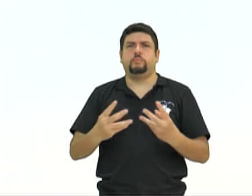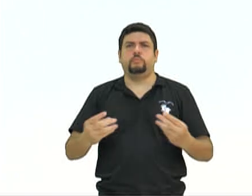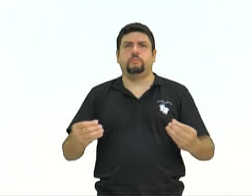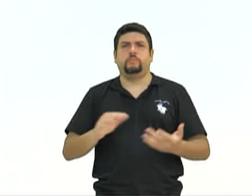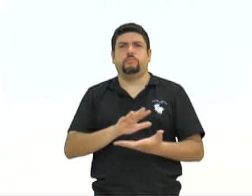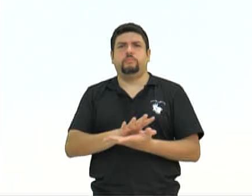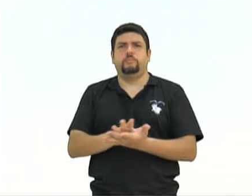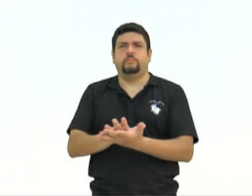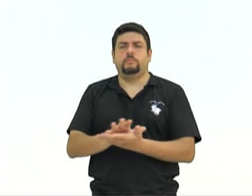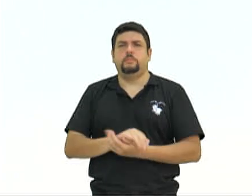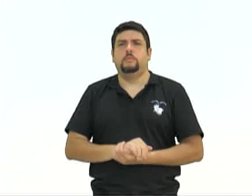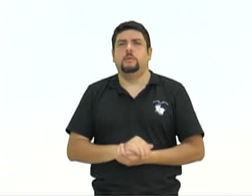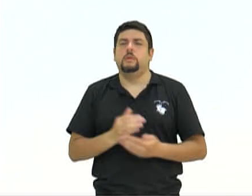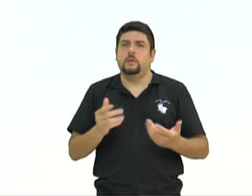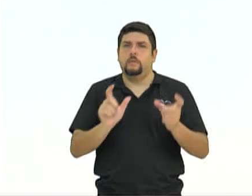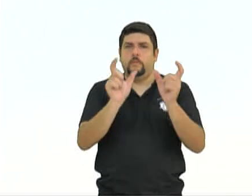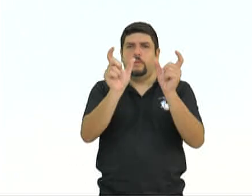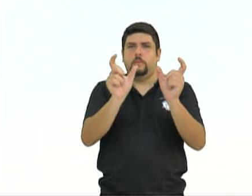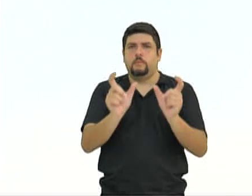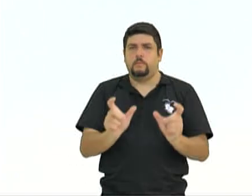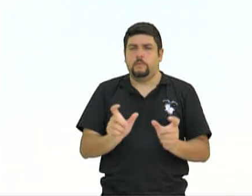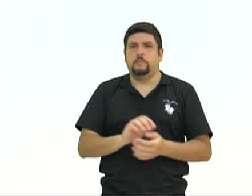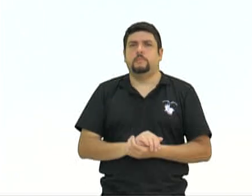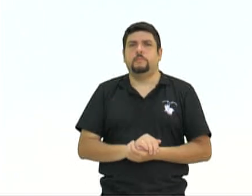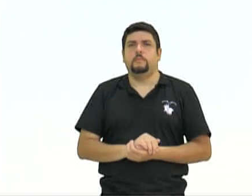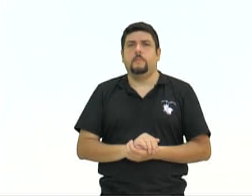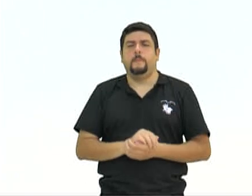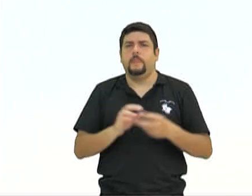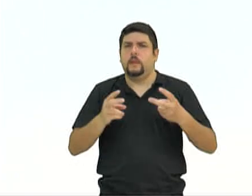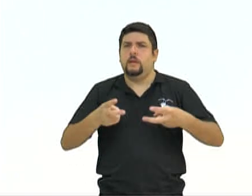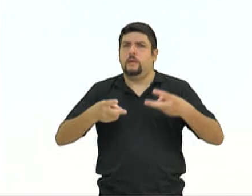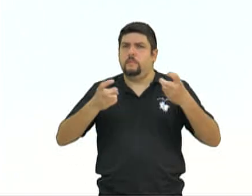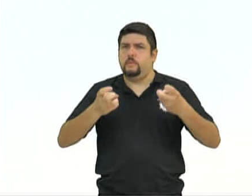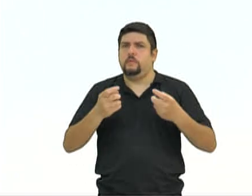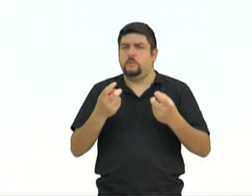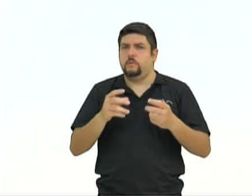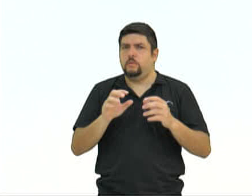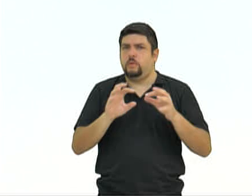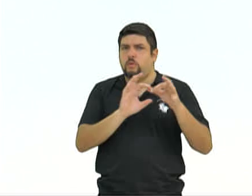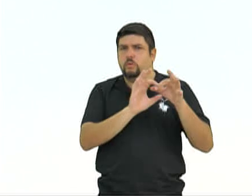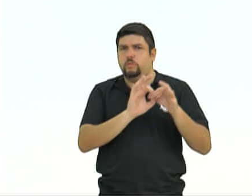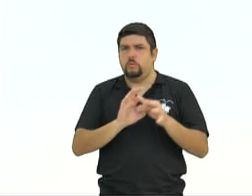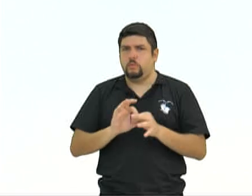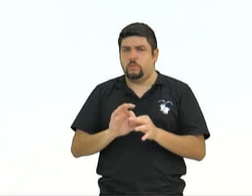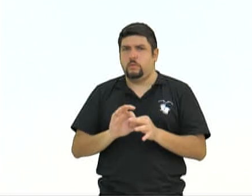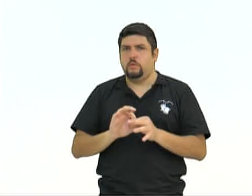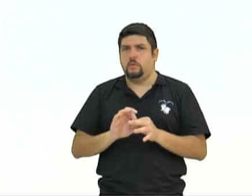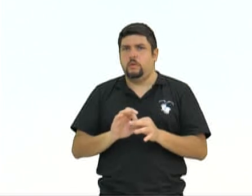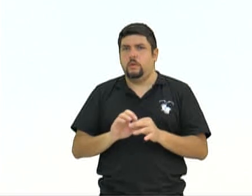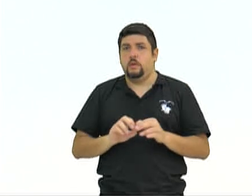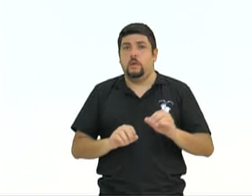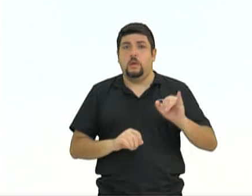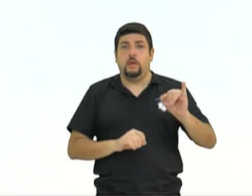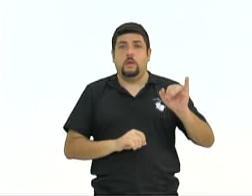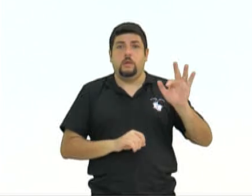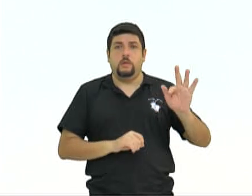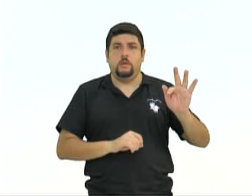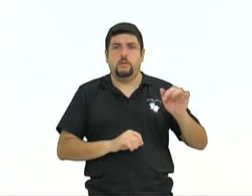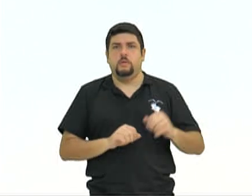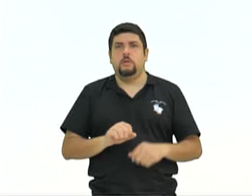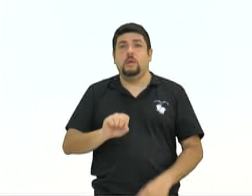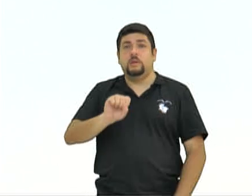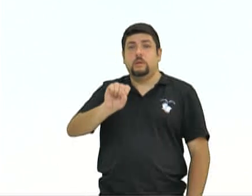aqui a serem preenchidas. Então, reparem só no contexto, pessoal. If I were a boy, se eu fosse um menino, um